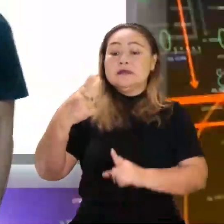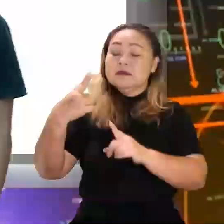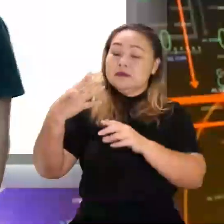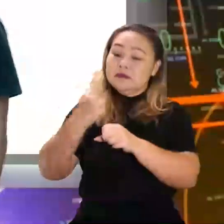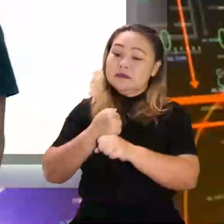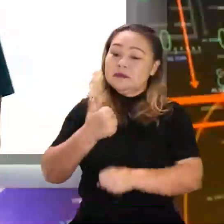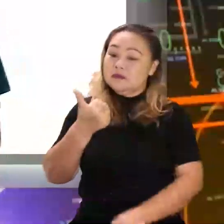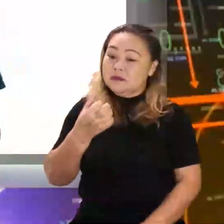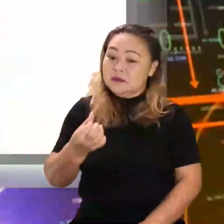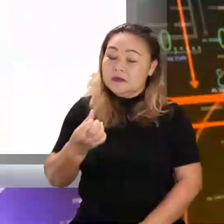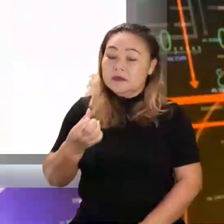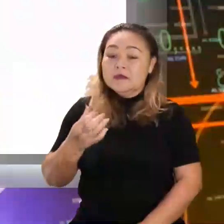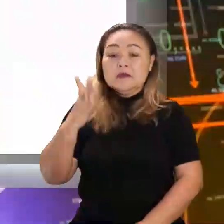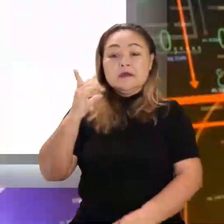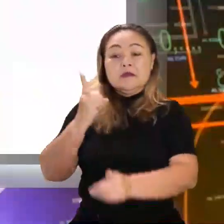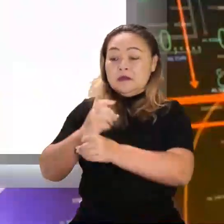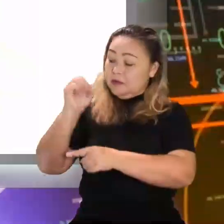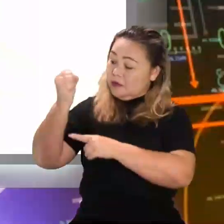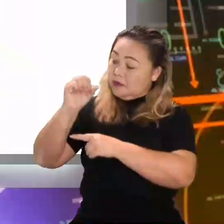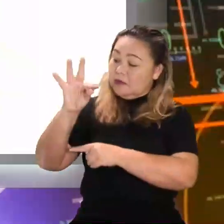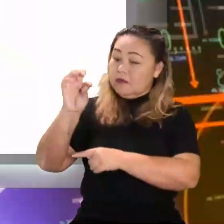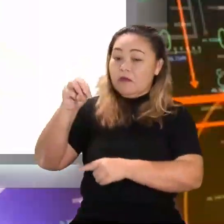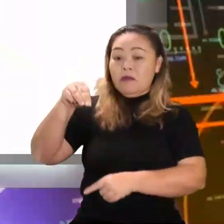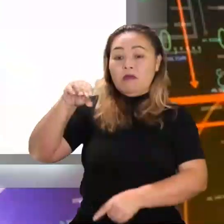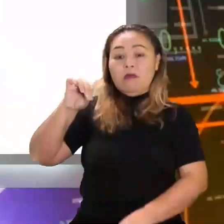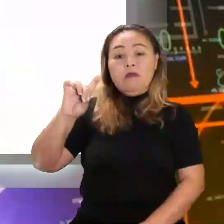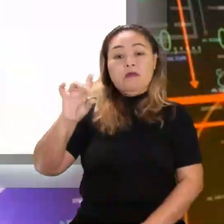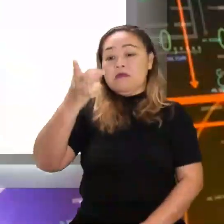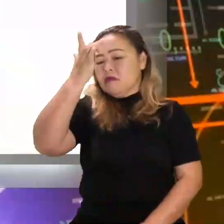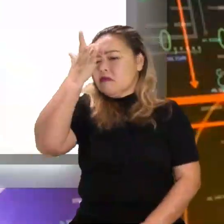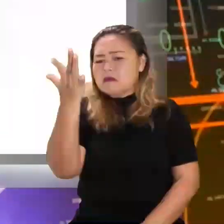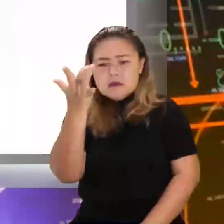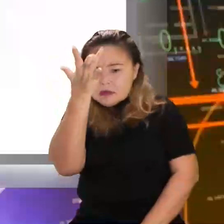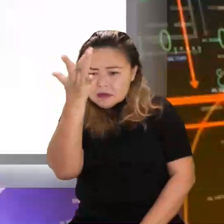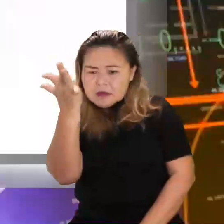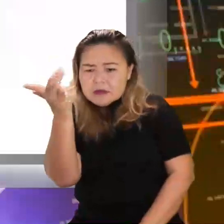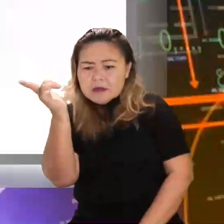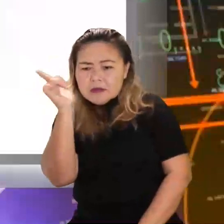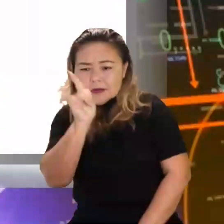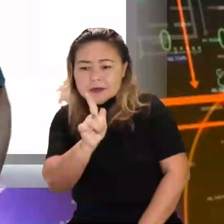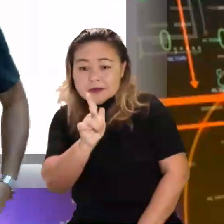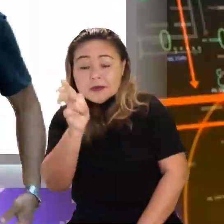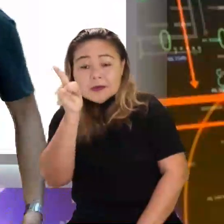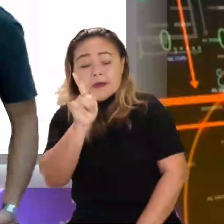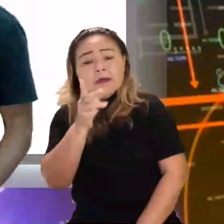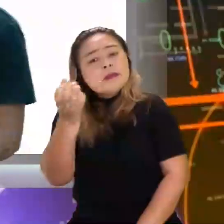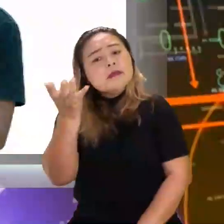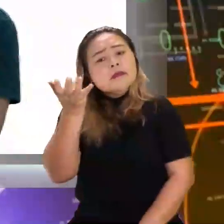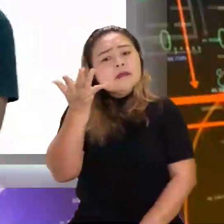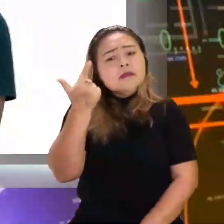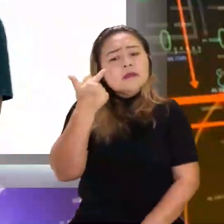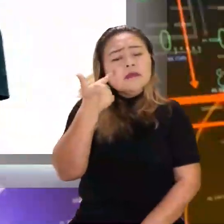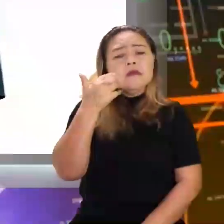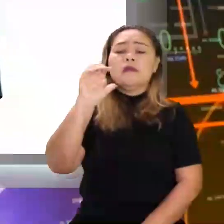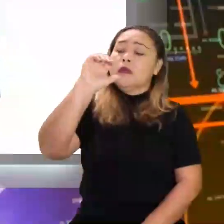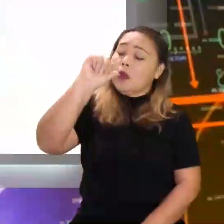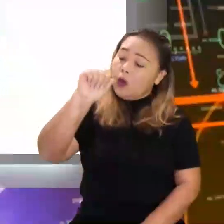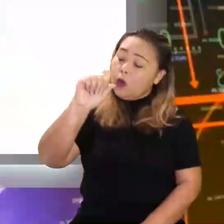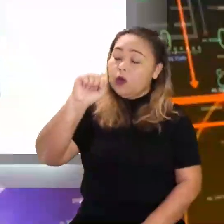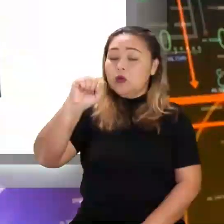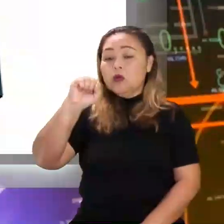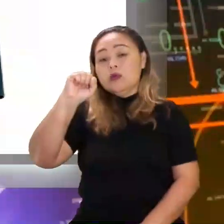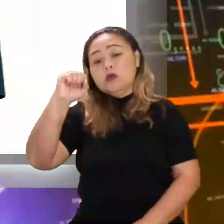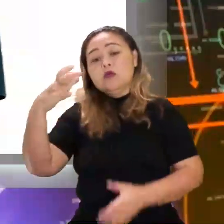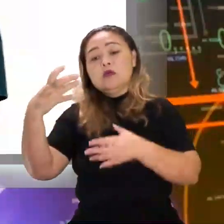16. E assim a gente vai indo até chegar no oitavo termo. Descobriram? Facinho. Conseguiram? Mas se eu quiser fazer o A8